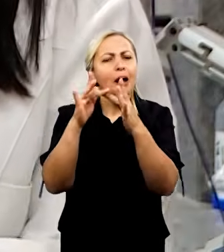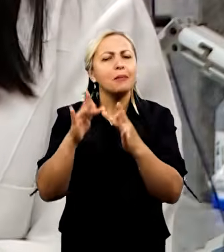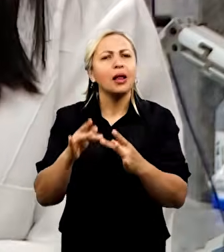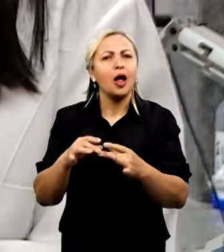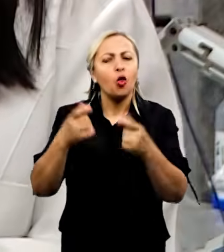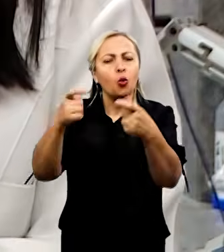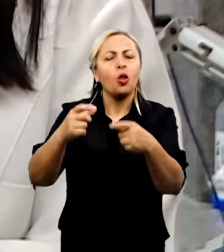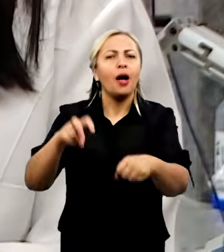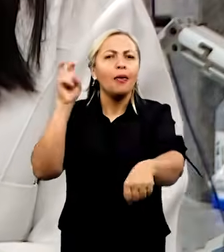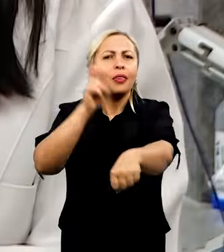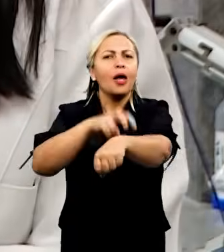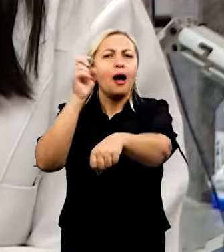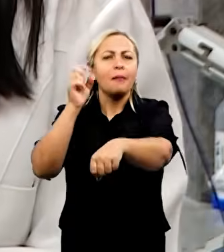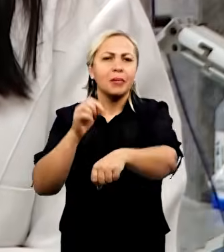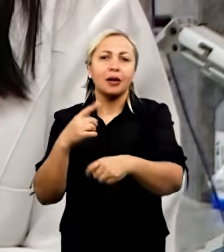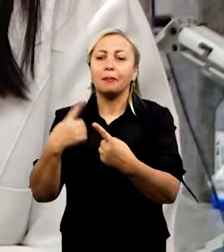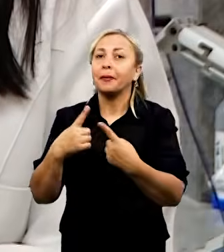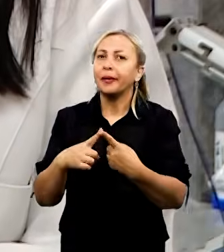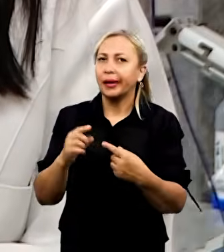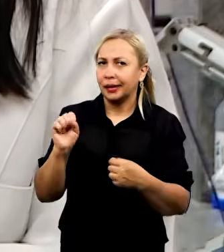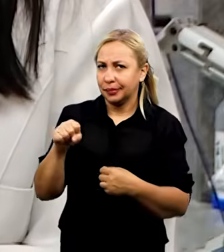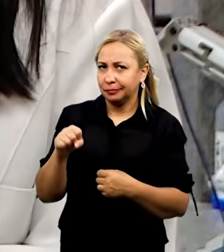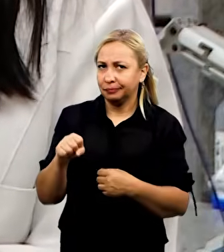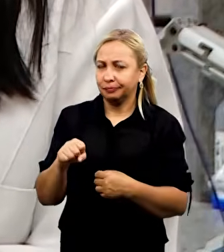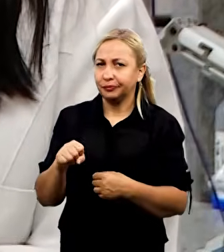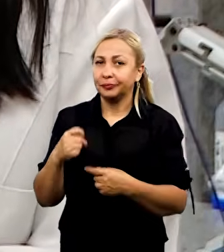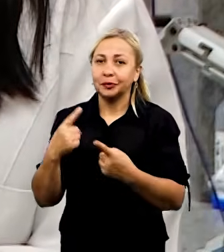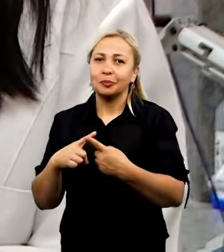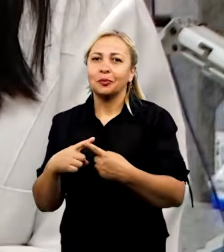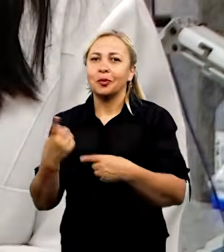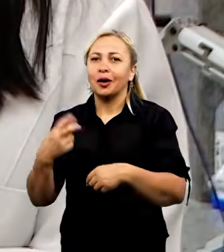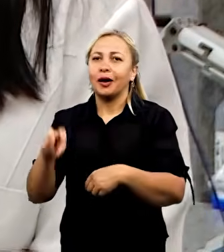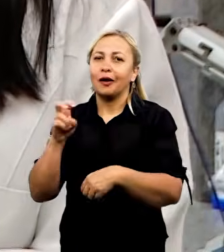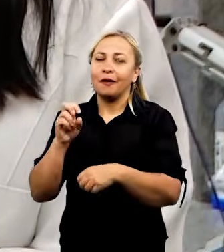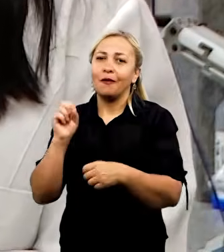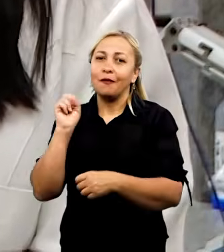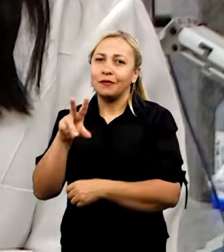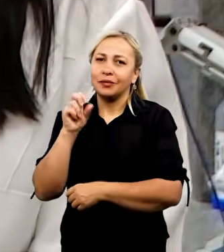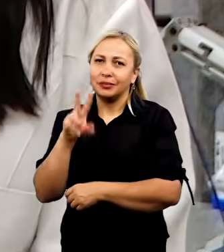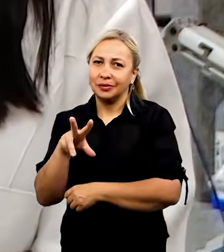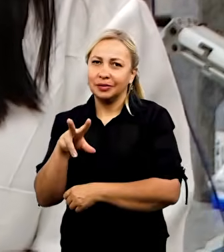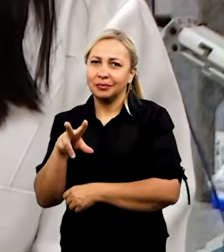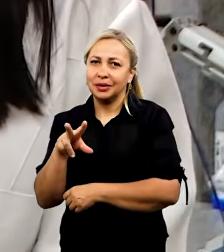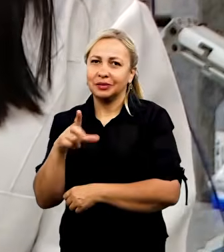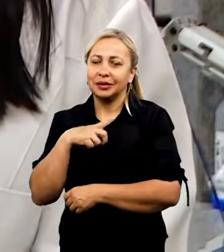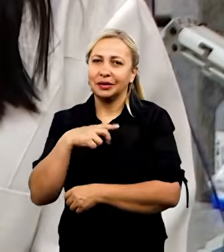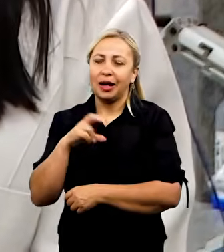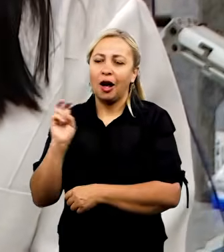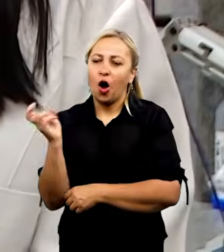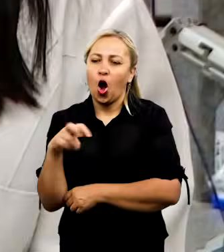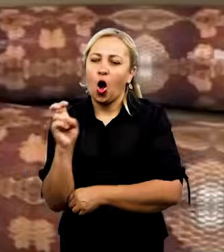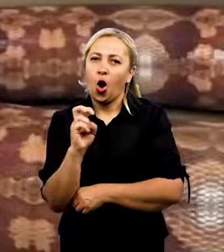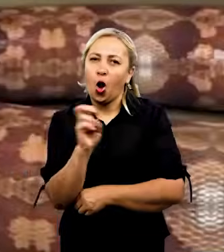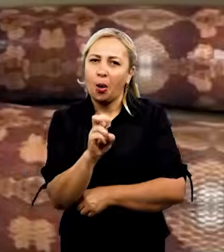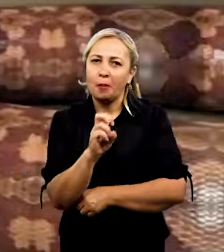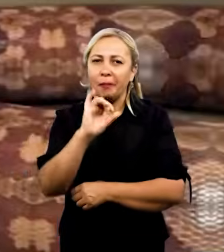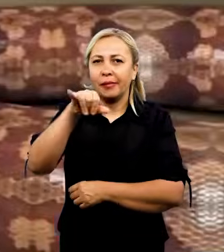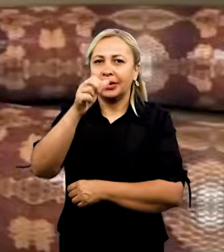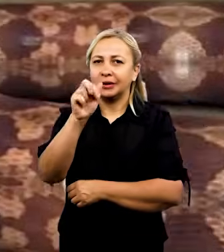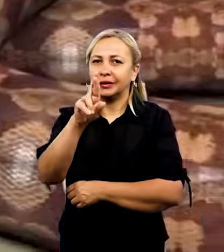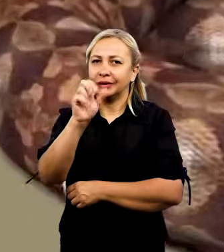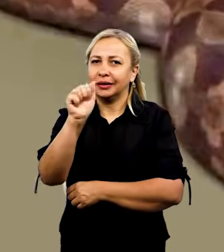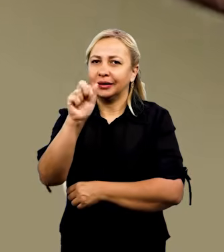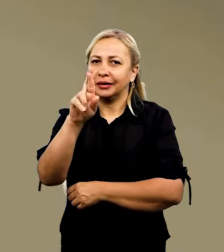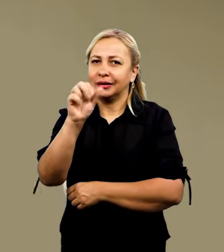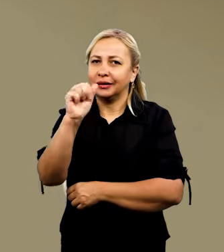no local da picada. Por que isso? Porque o envenenamento, principalmente o envenenamento por jararaca, ele